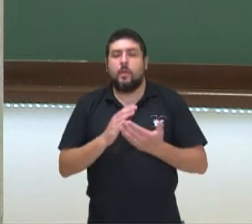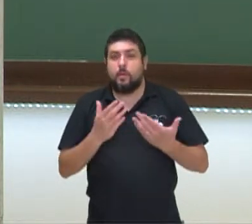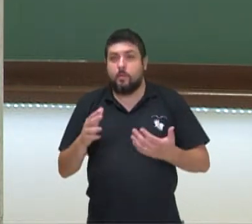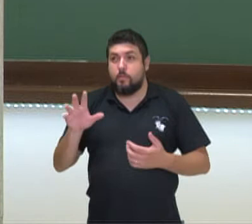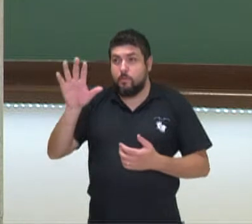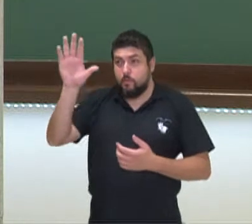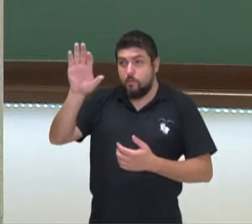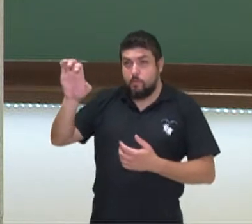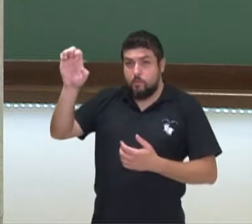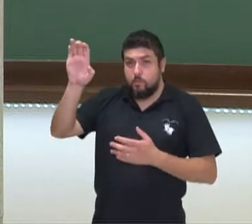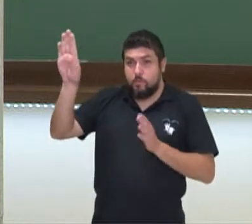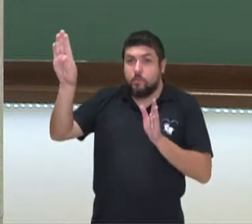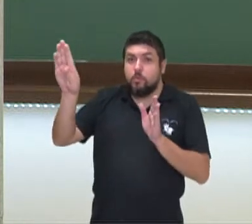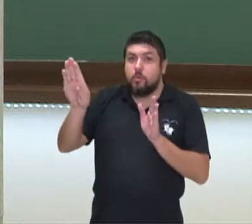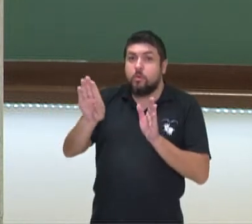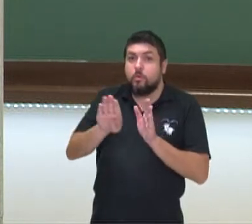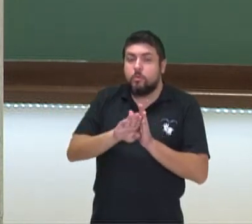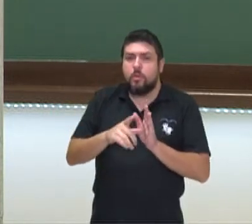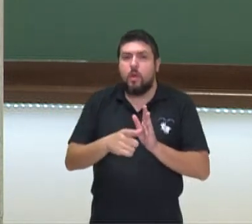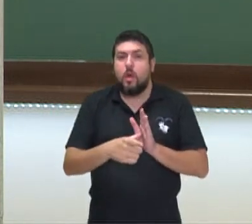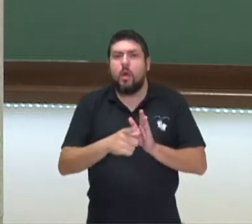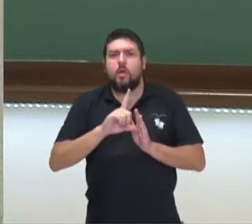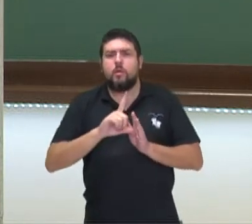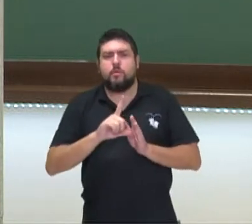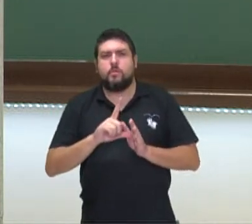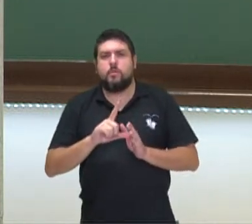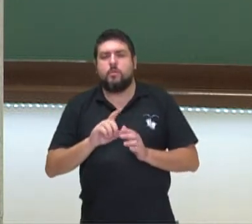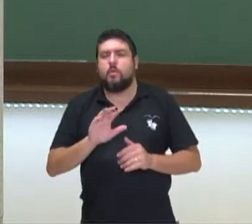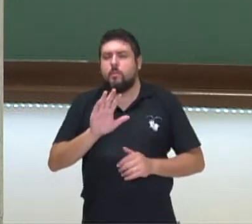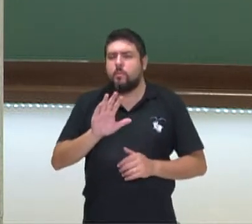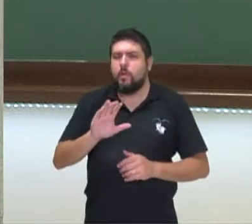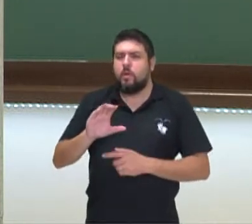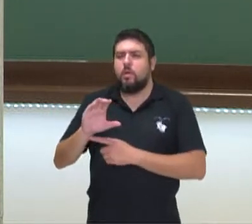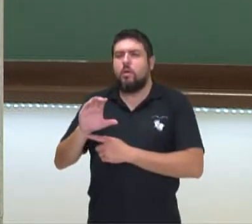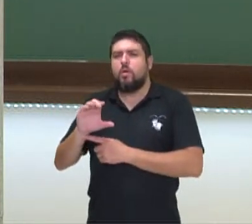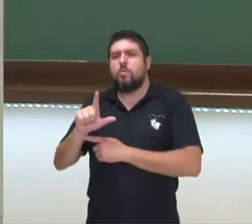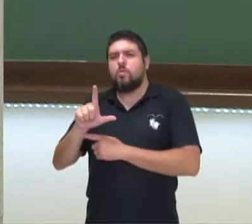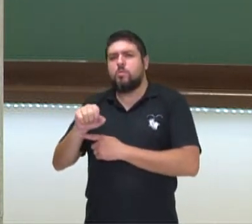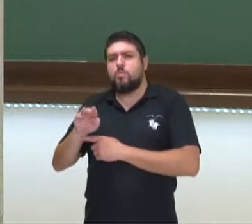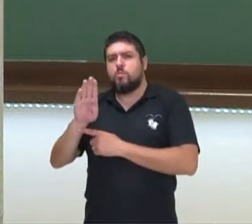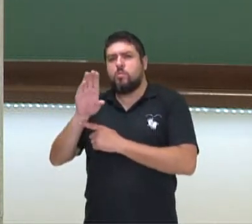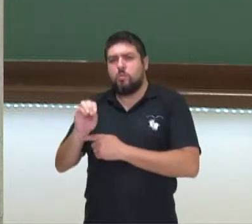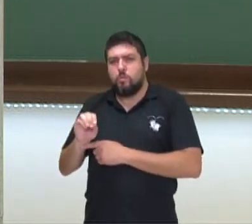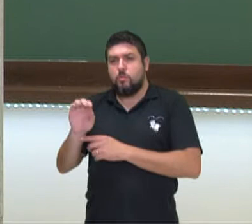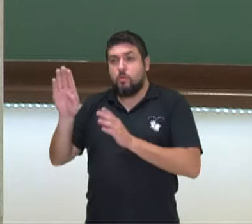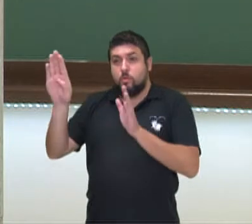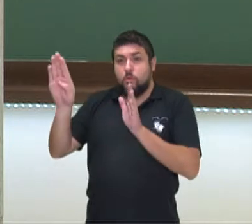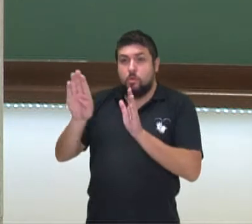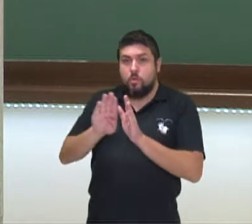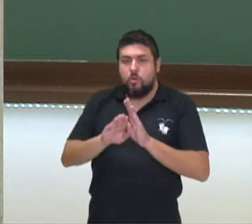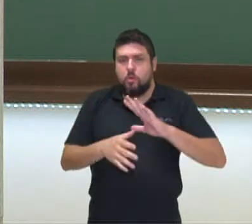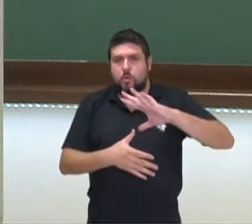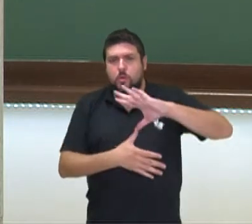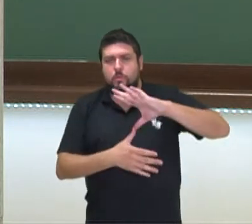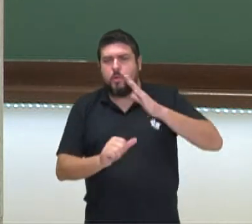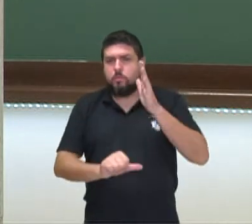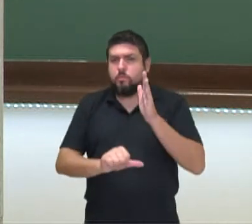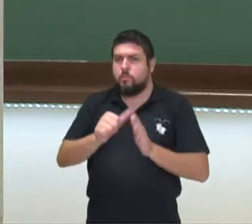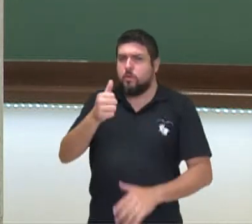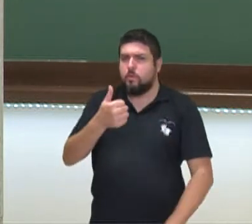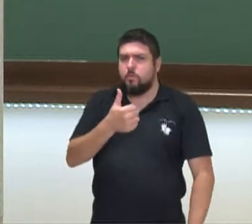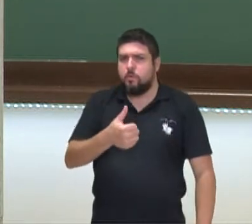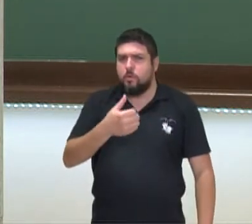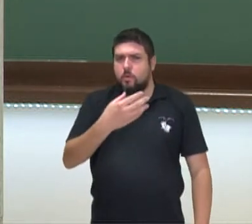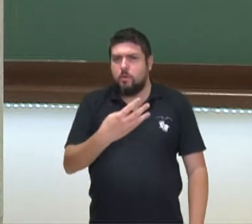dos europeus, vamos recapitular, Cristóvão Colombo chegou à América em 1492.